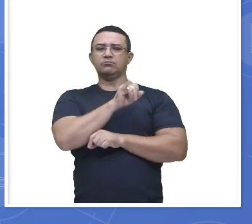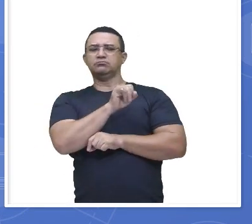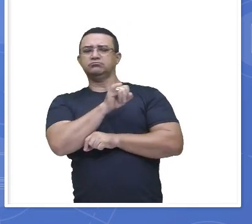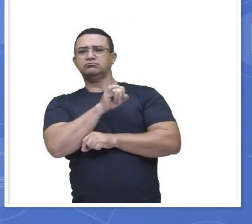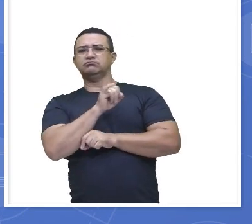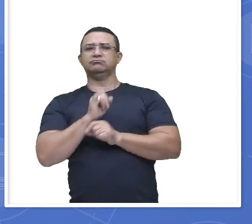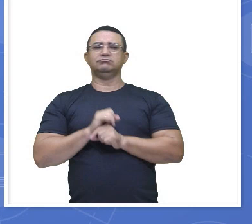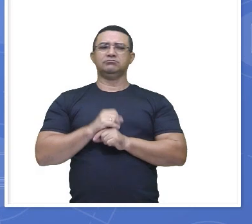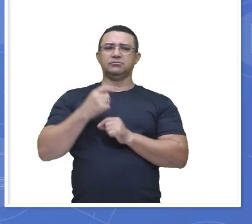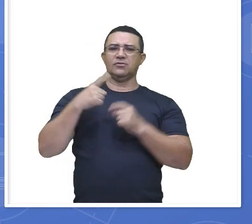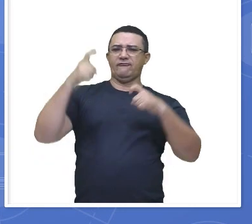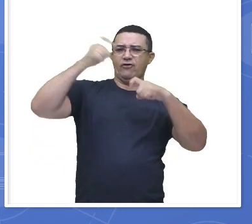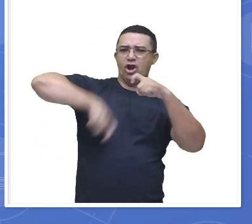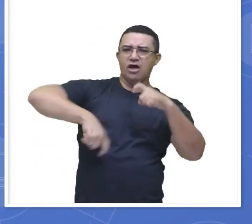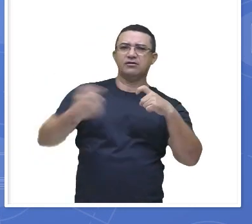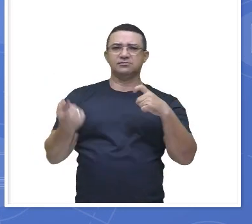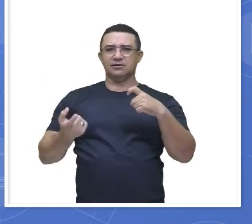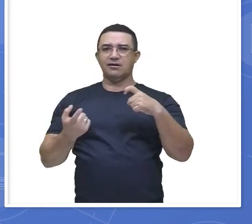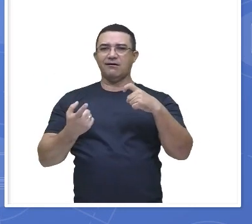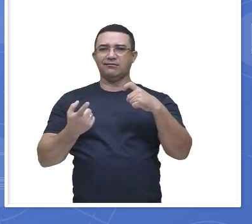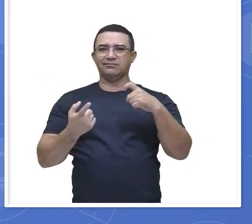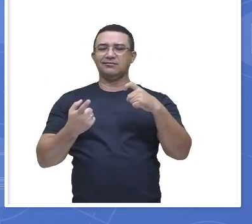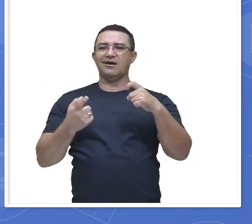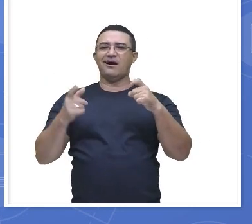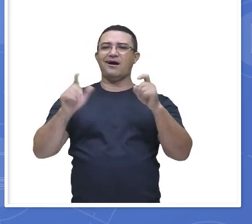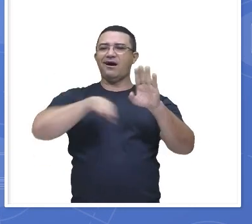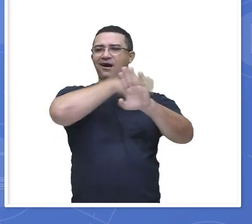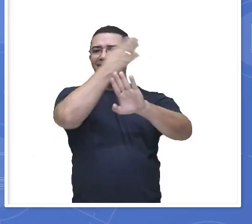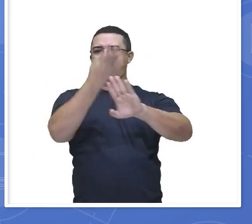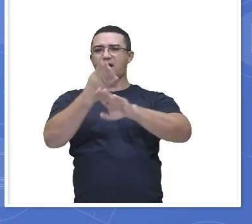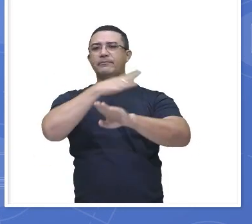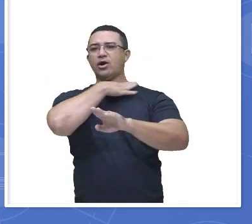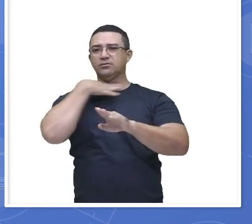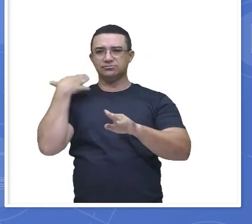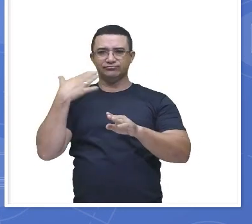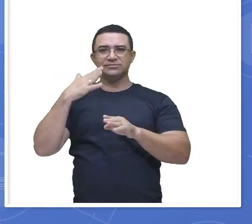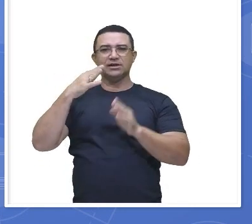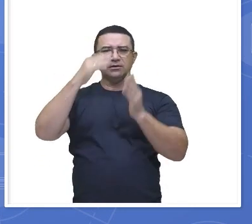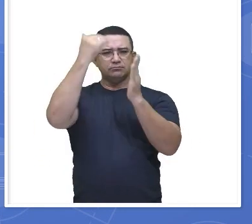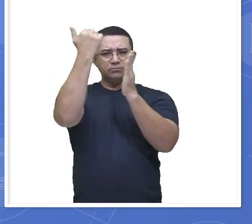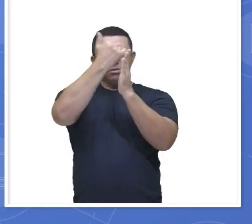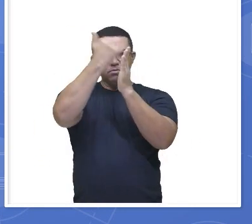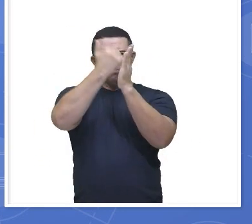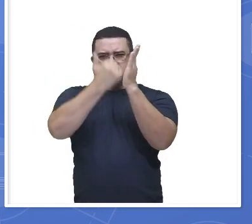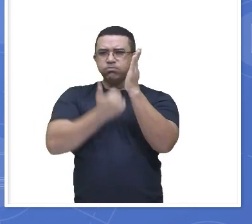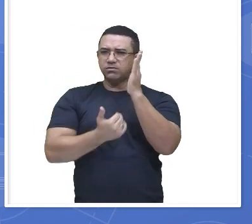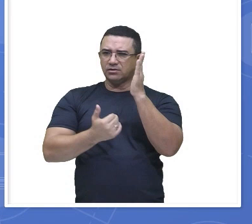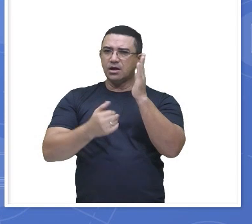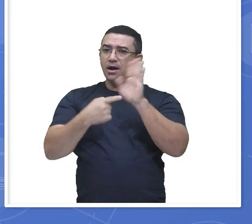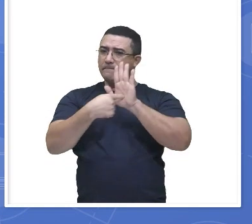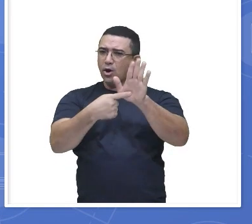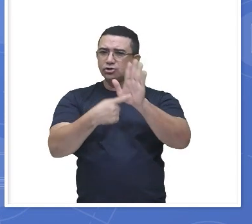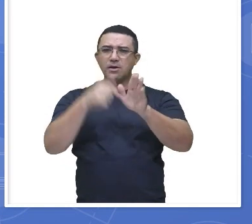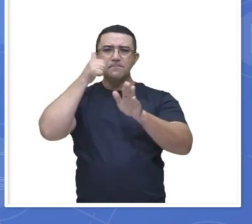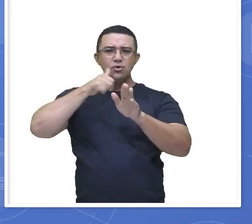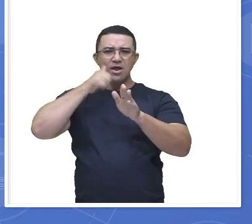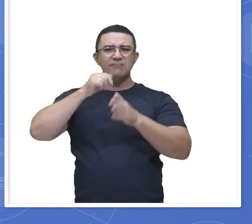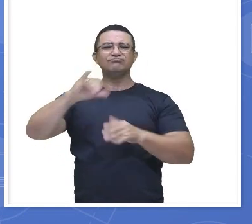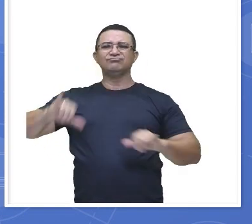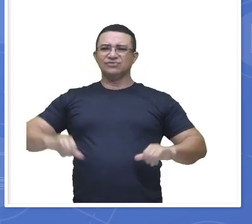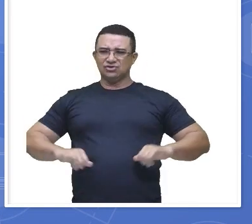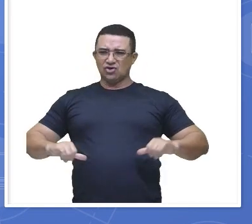Então, dentro desse espectro, a mulher vai ser vítima de diferentes formas de violência, e é esse o